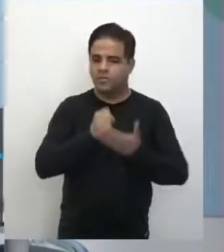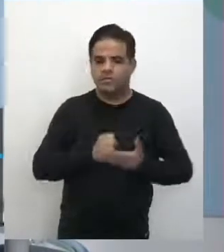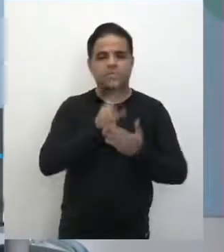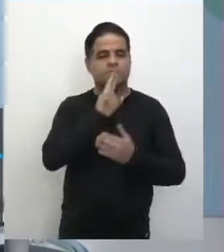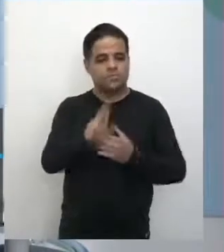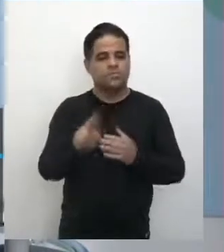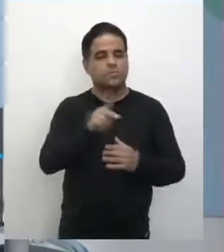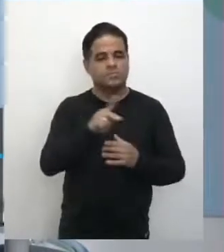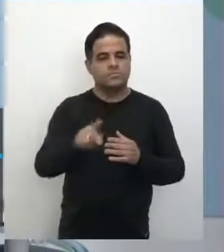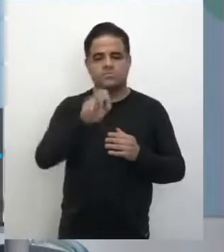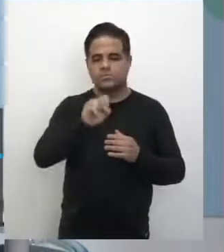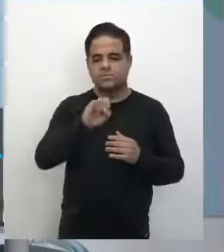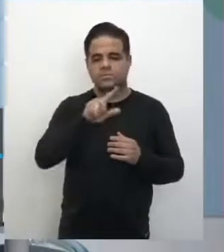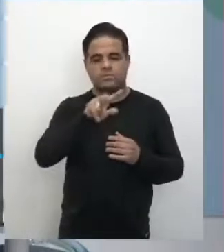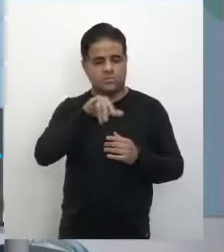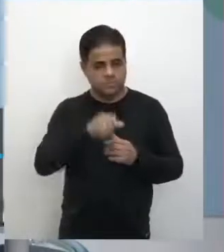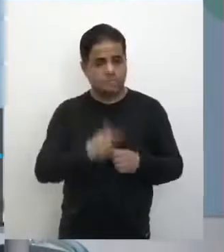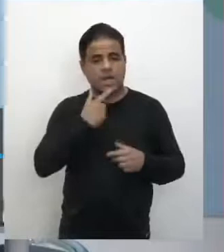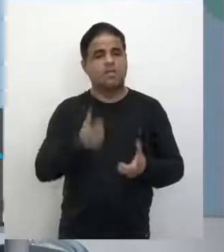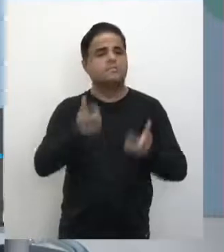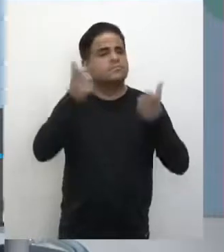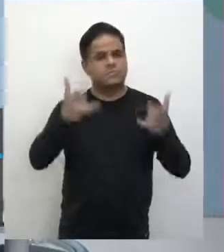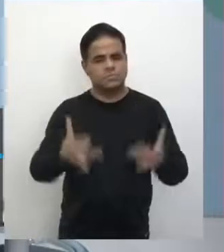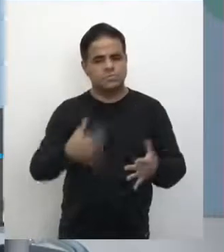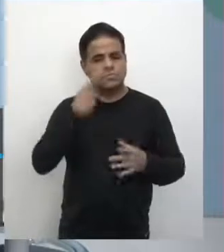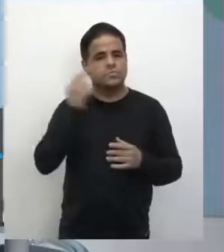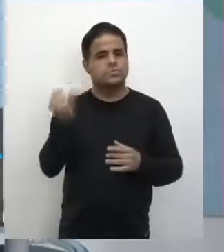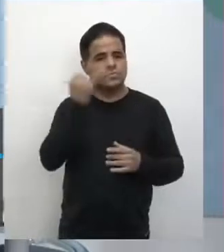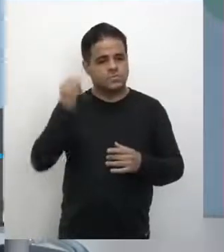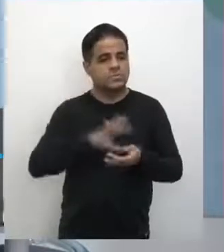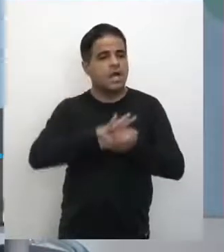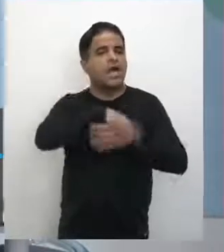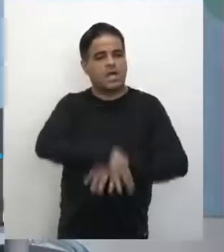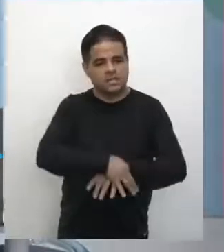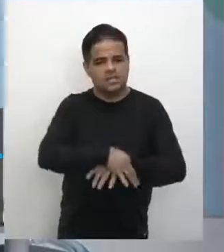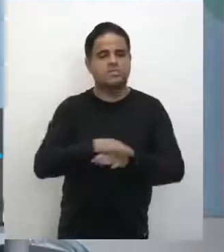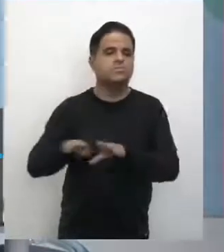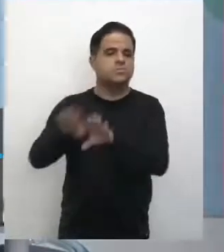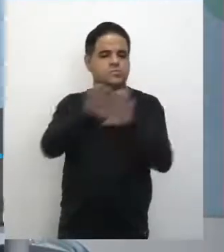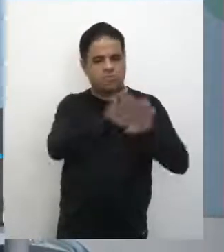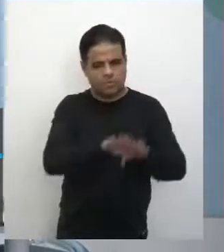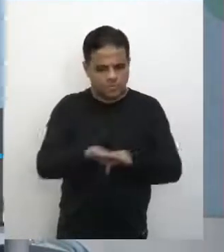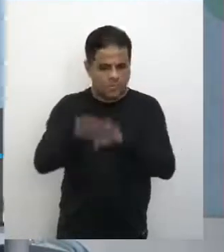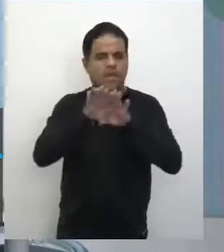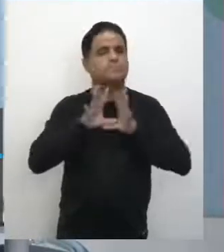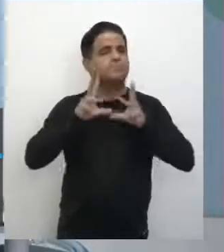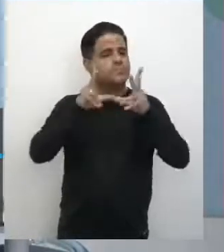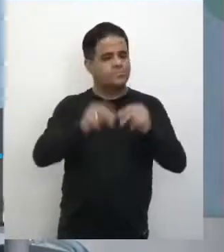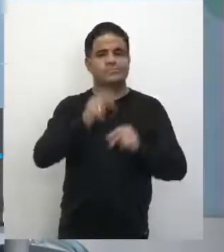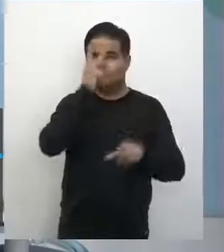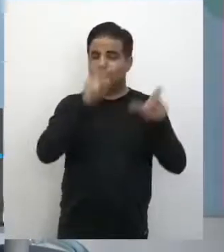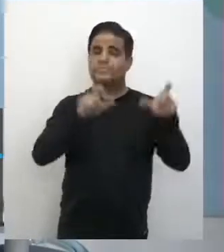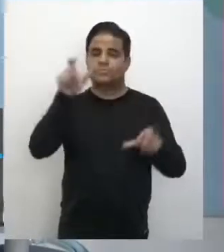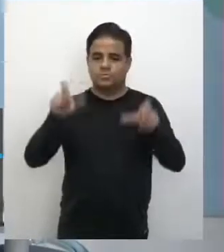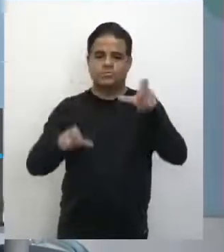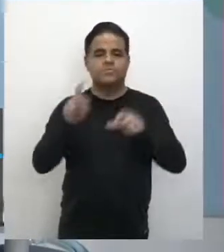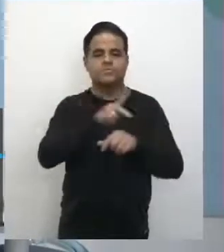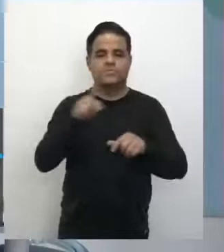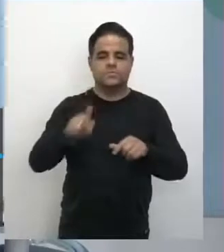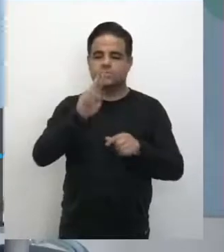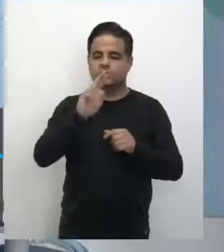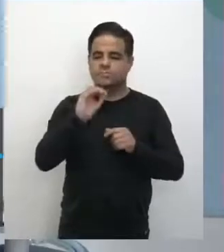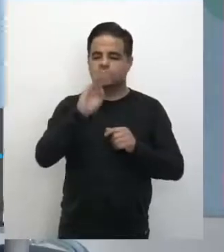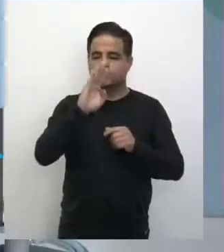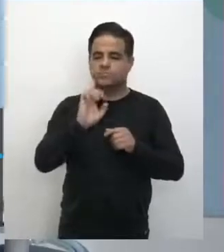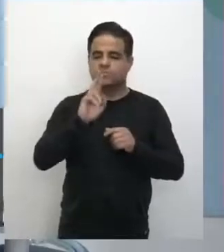foi a Procílvia, ela disse que a importância é a garantia de igualdade para todos. E o professor